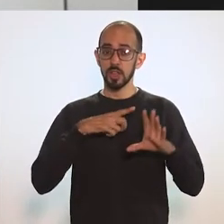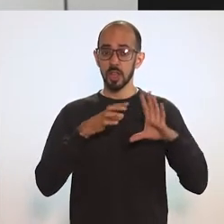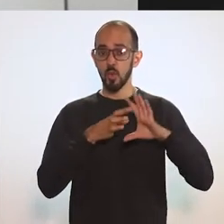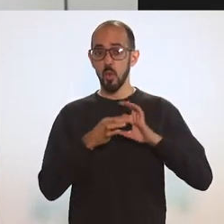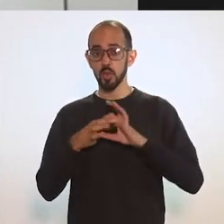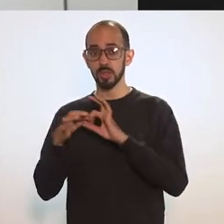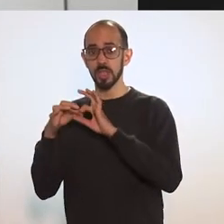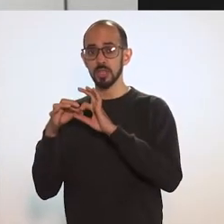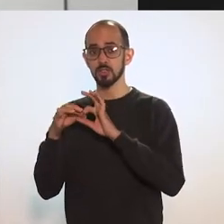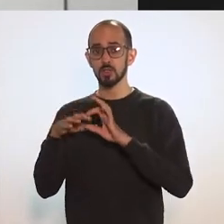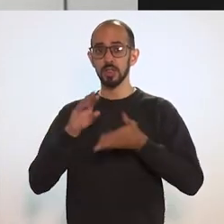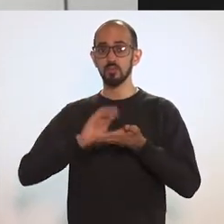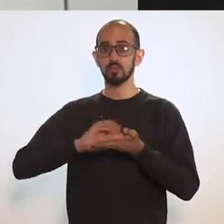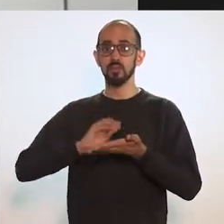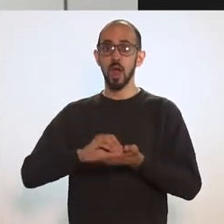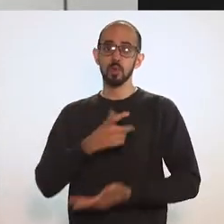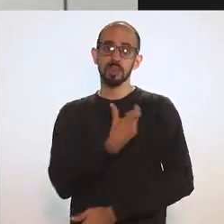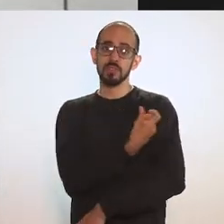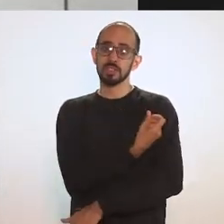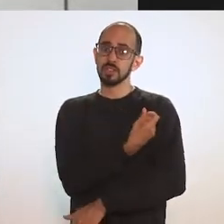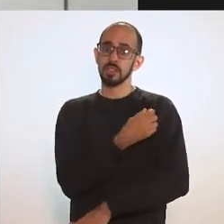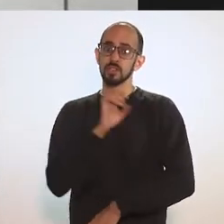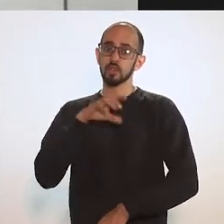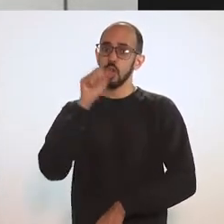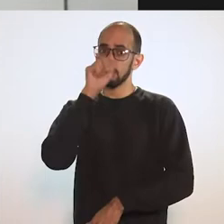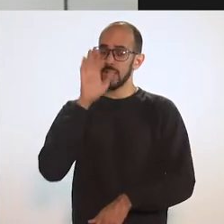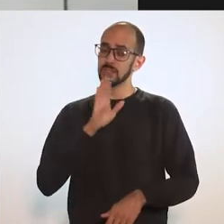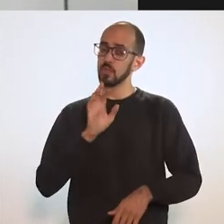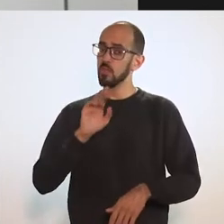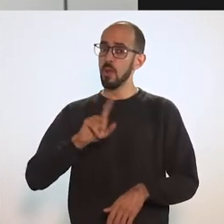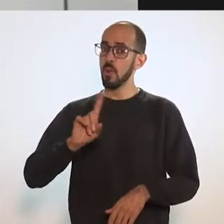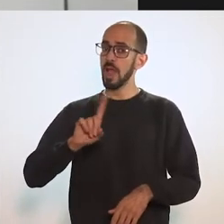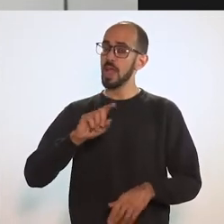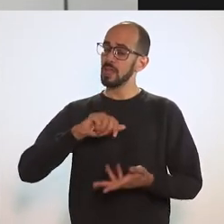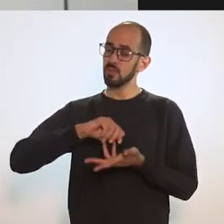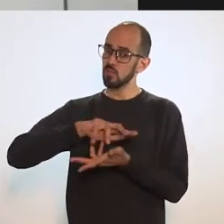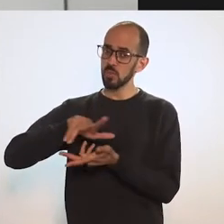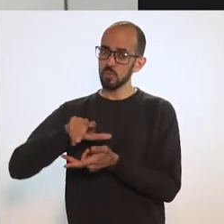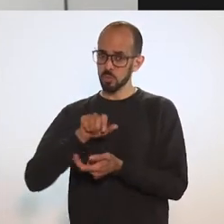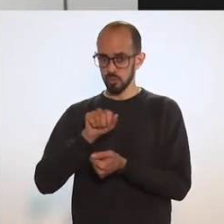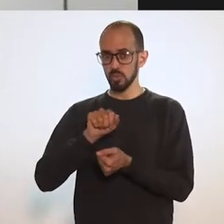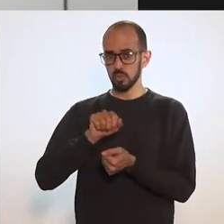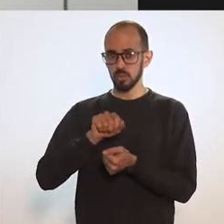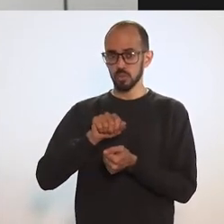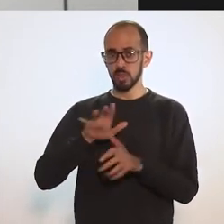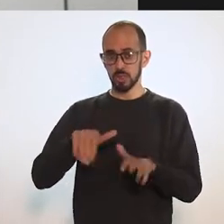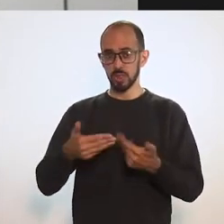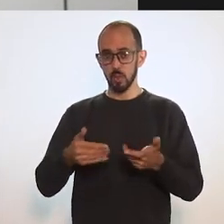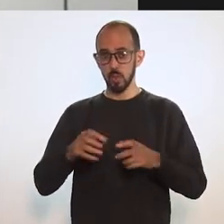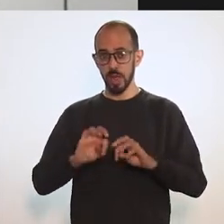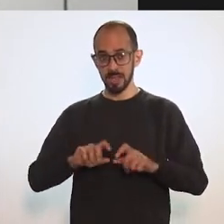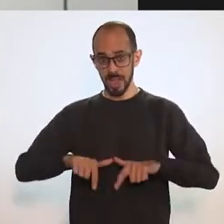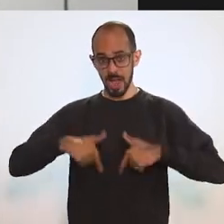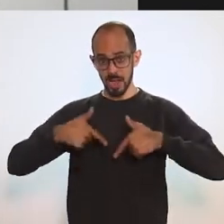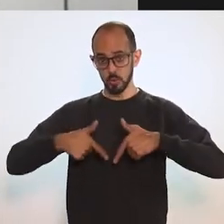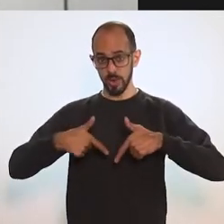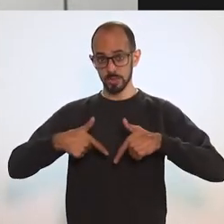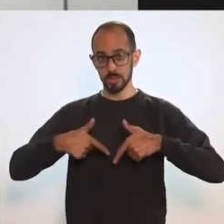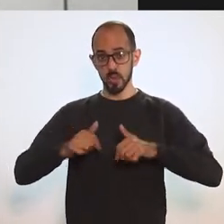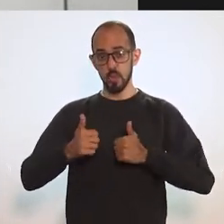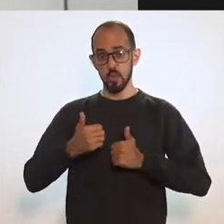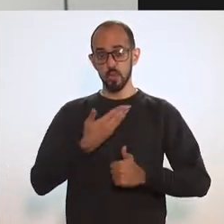de vacinação onde falta vacina. E não é só no Brasil, é no mundo inteiro. Então, essa atuação dos governos estaduais